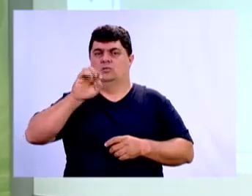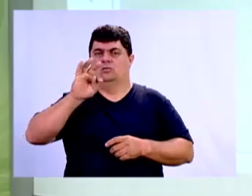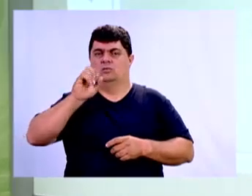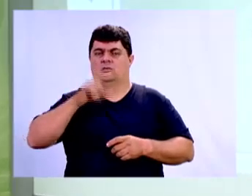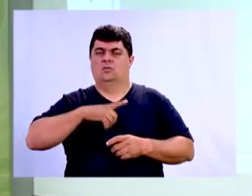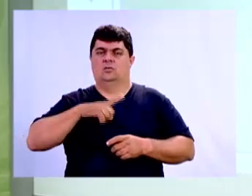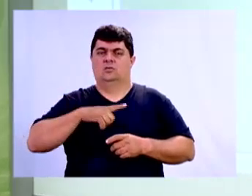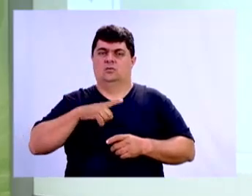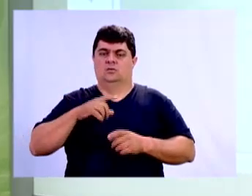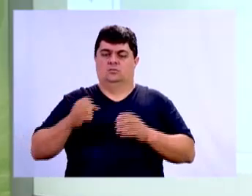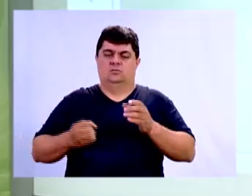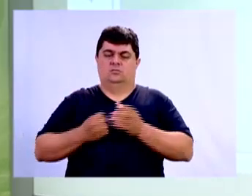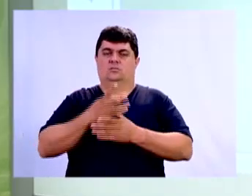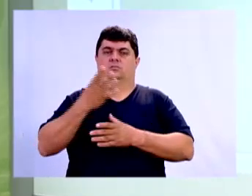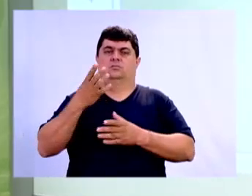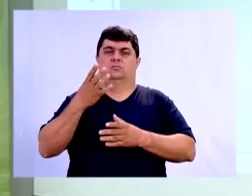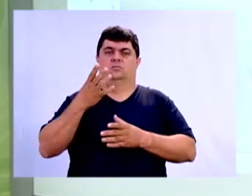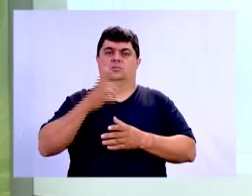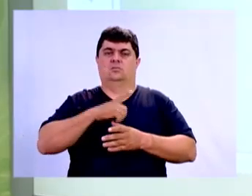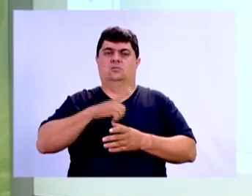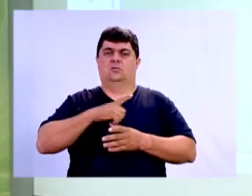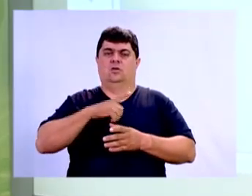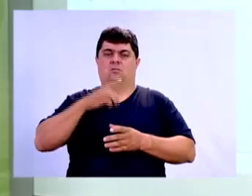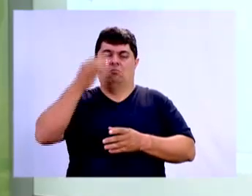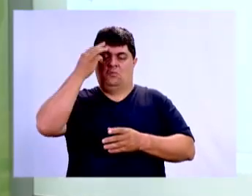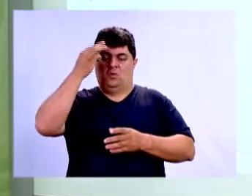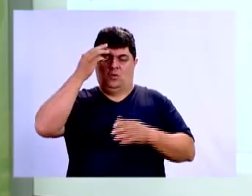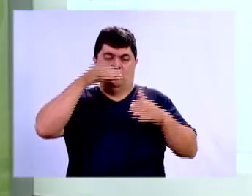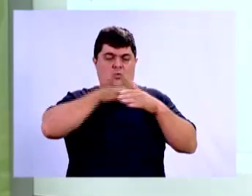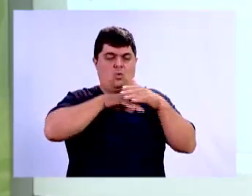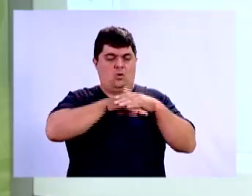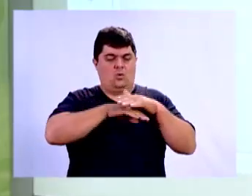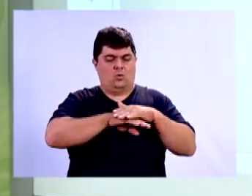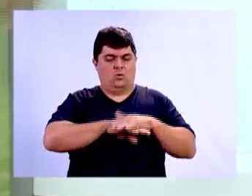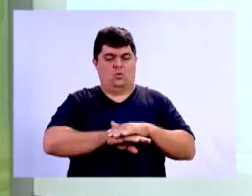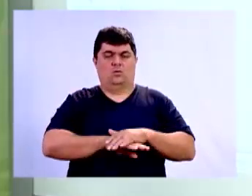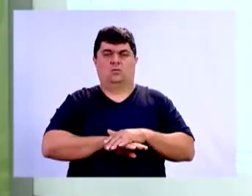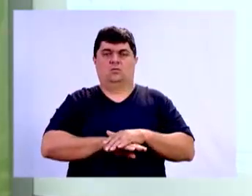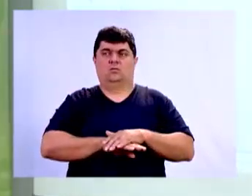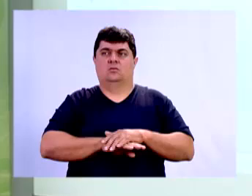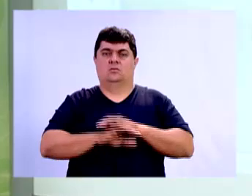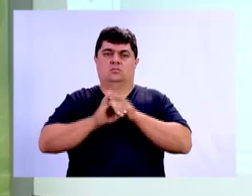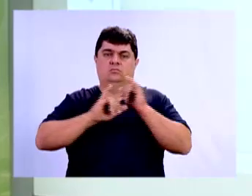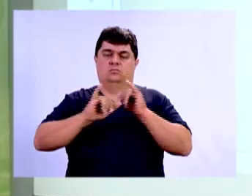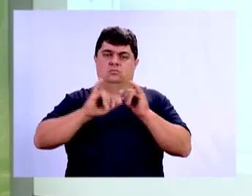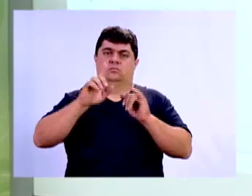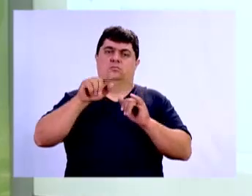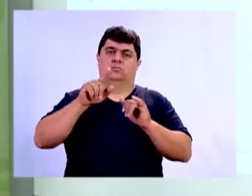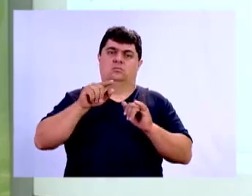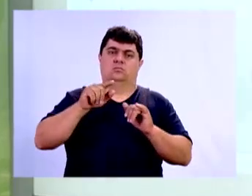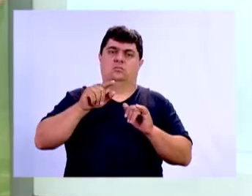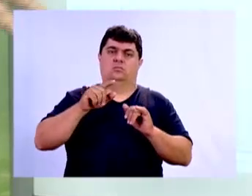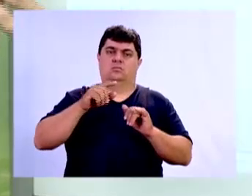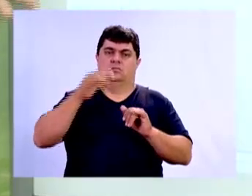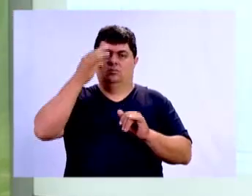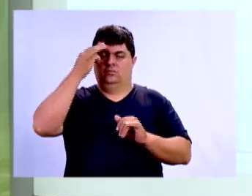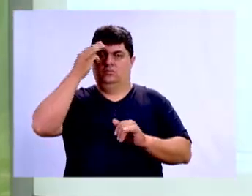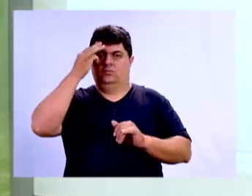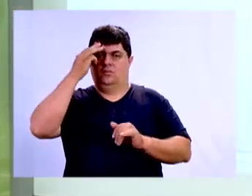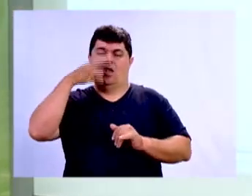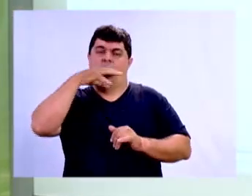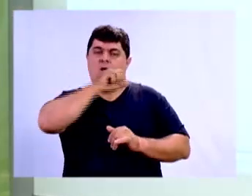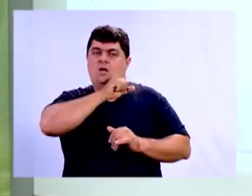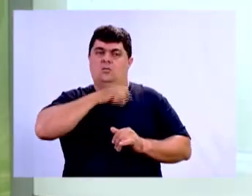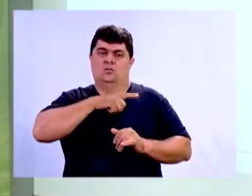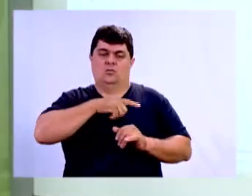cria você define um espaço na memória onde vai armazenar todas as informações. Essas informações, por estar na memória até uma maneira bem